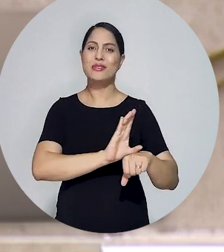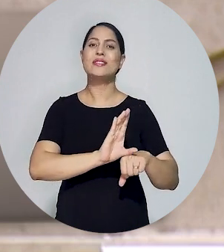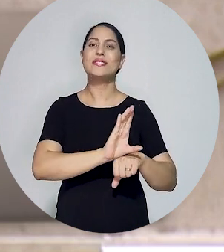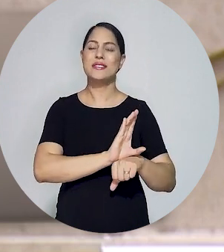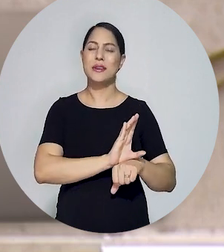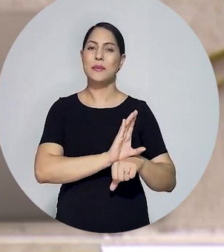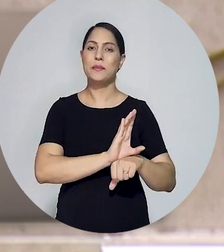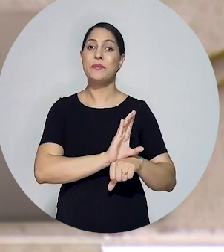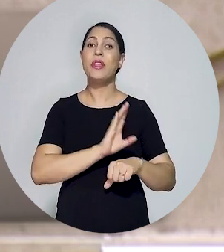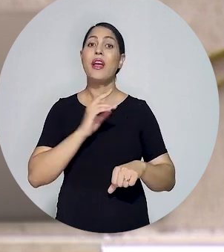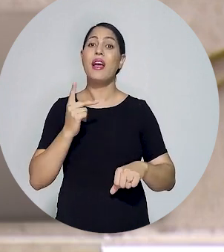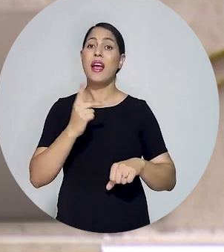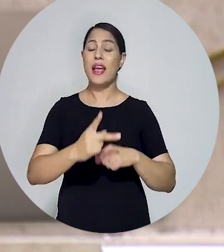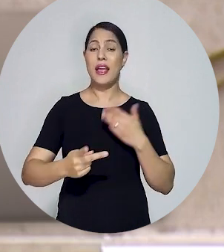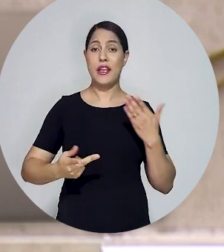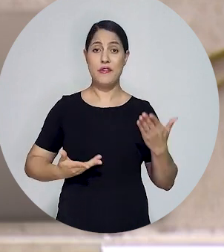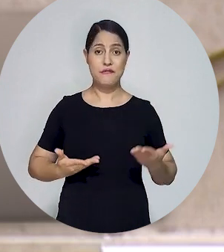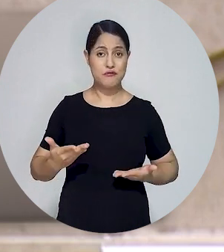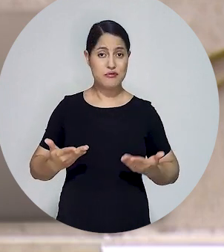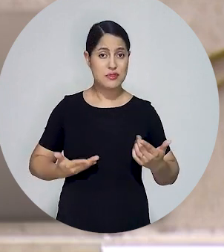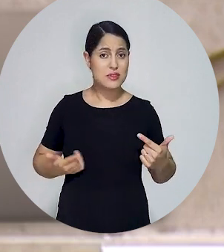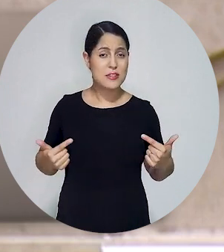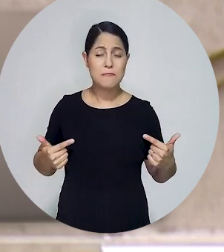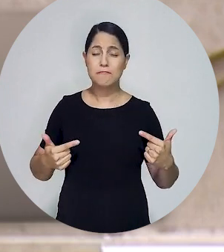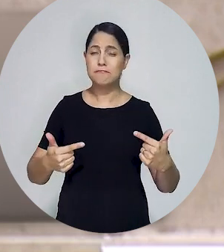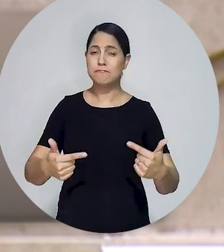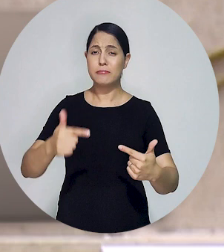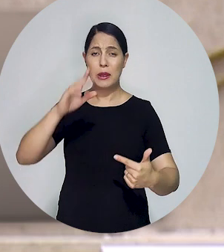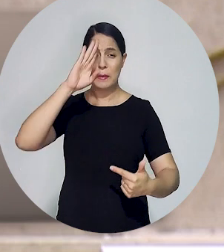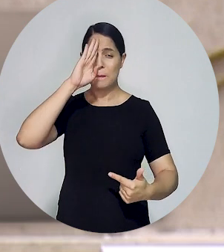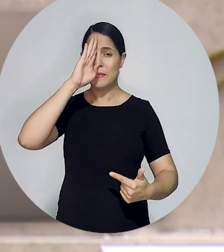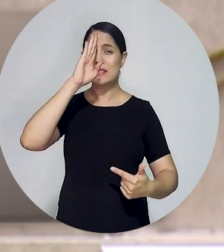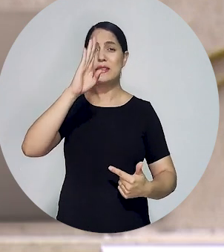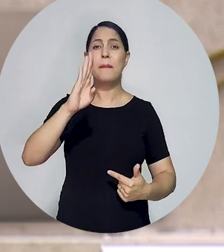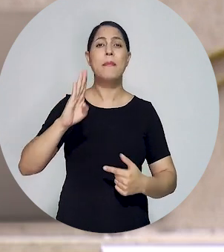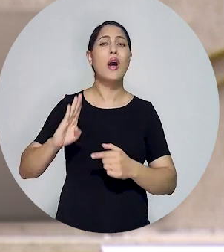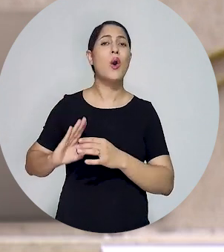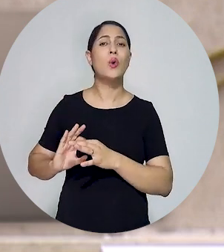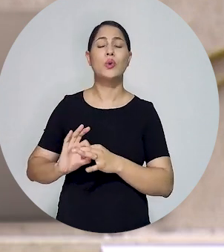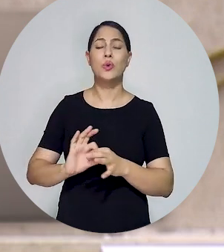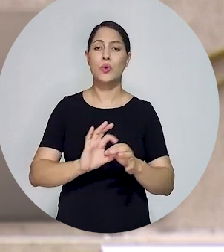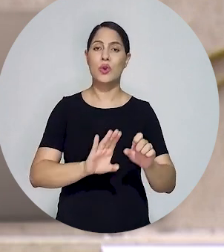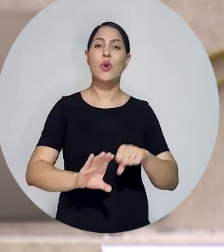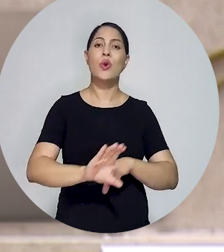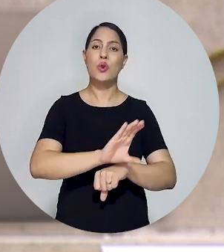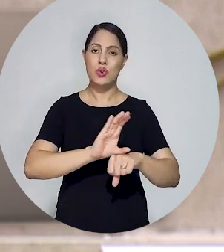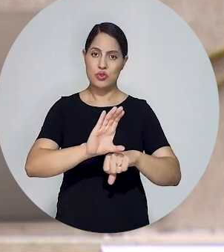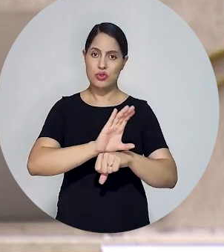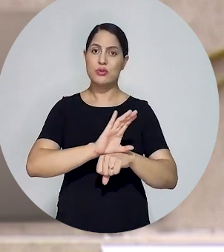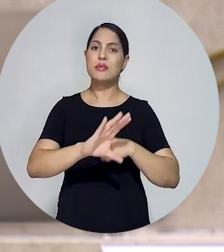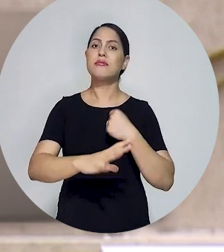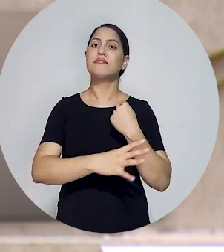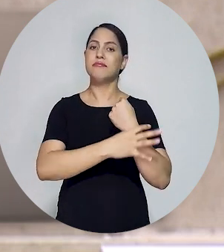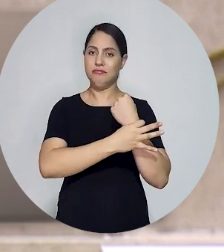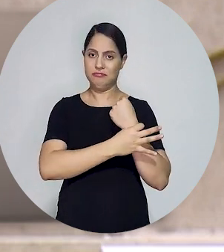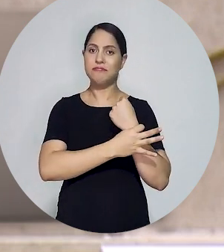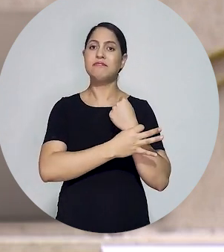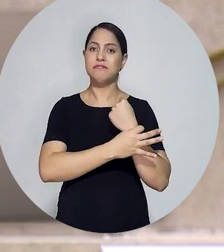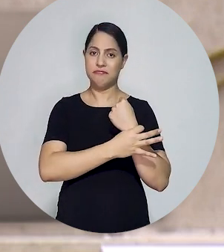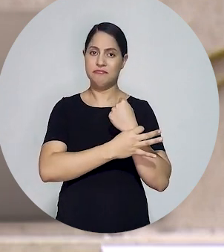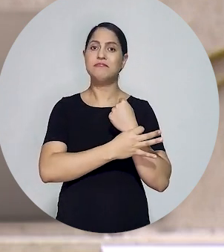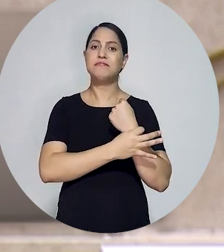Constituição Cidadã no desempenho de sua atividade precípua de prestar a jurisdição